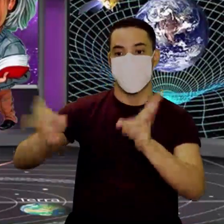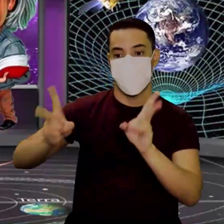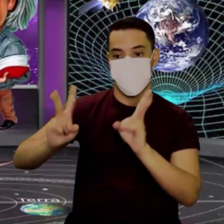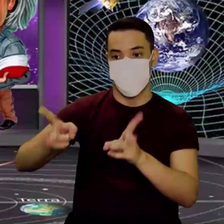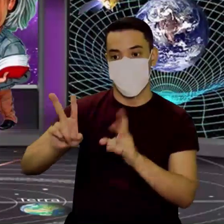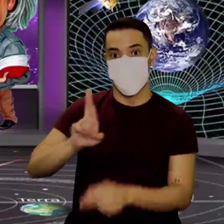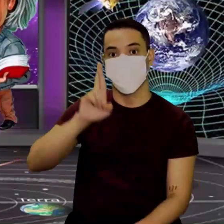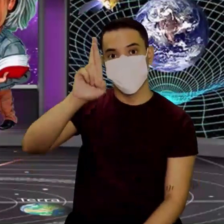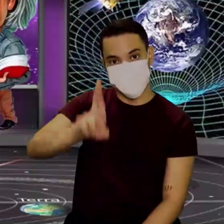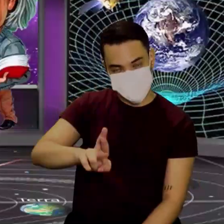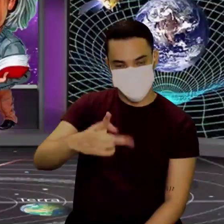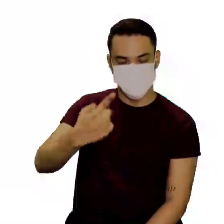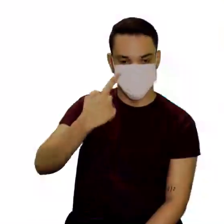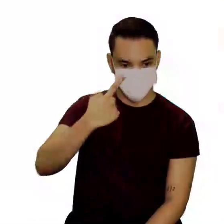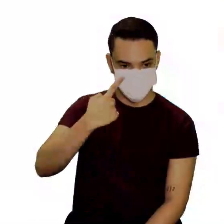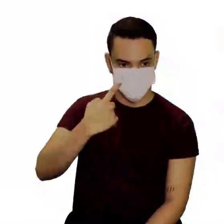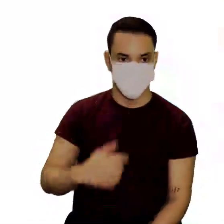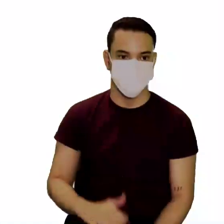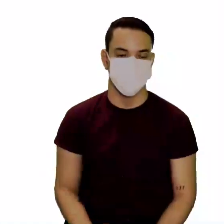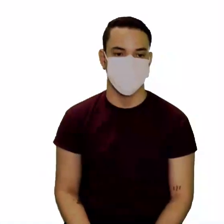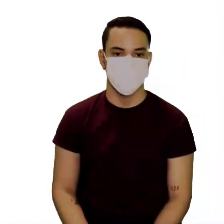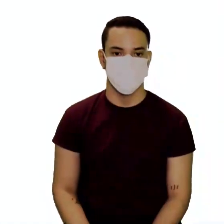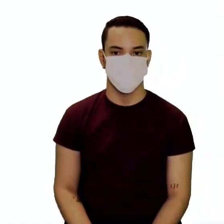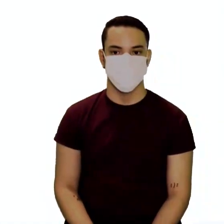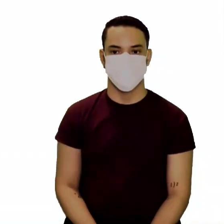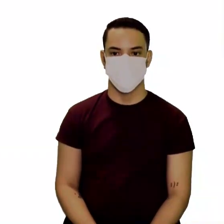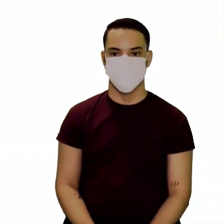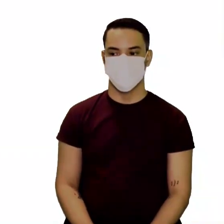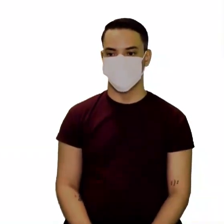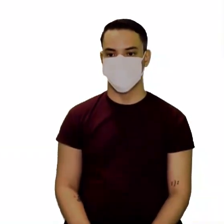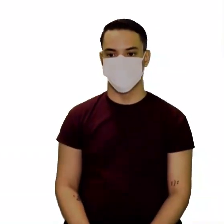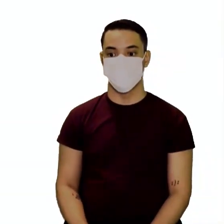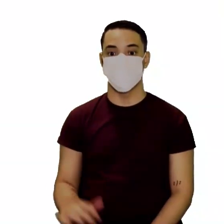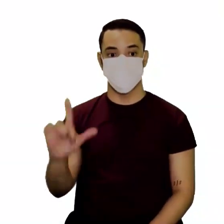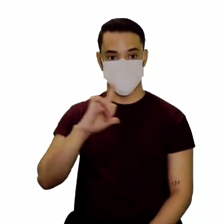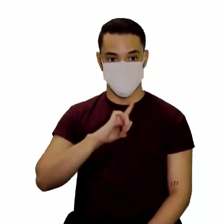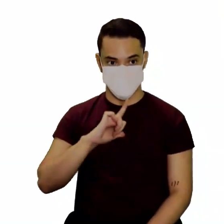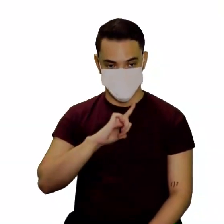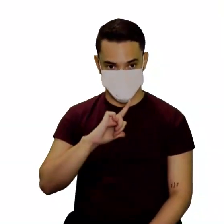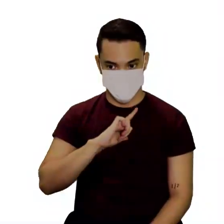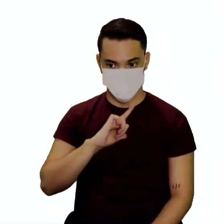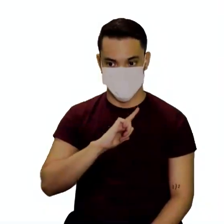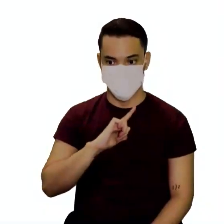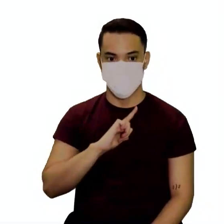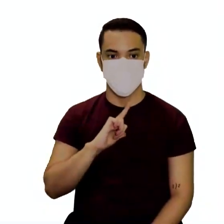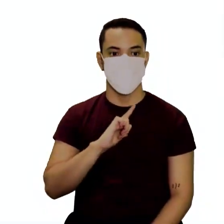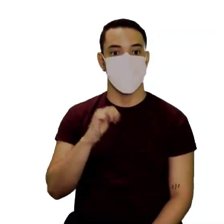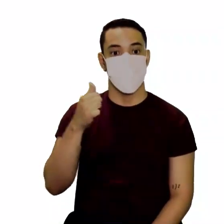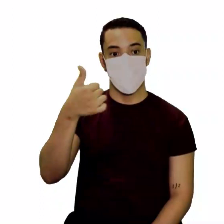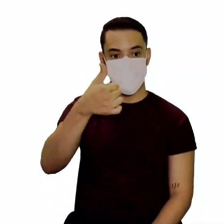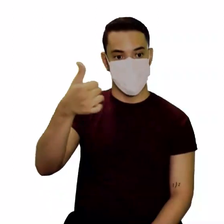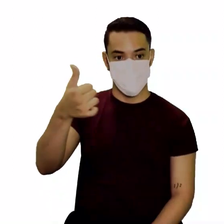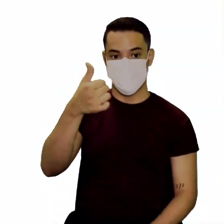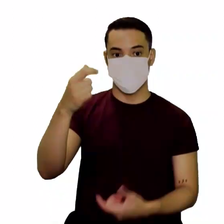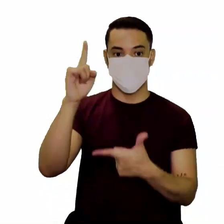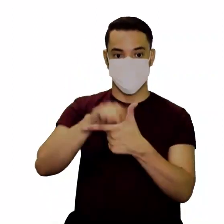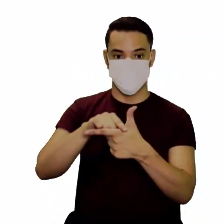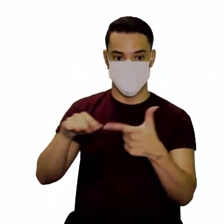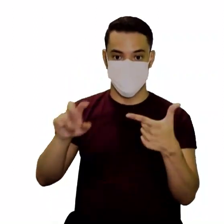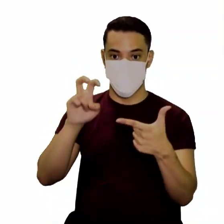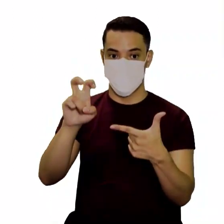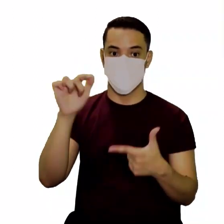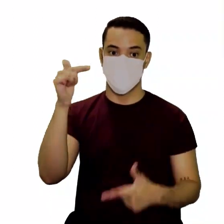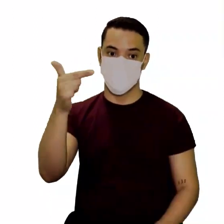resultado. Vamos ver se vai dar certo? Vamos lá? Então, olha só. Nós temos aí 11 dividido para 5,